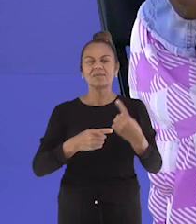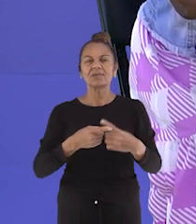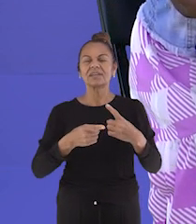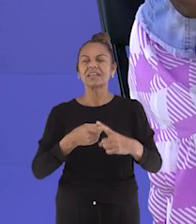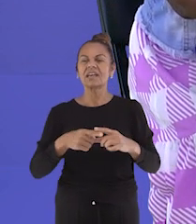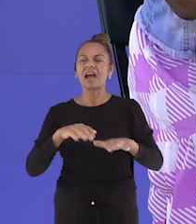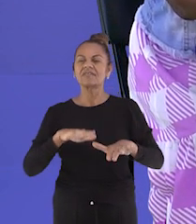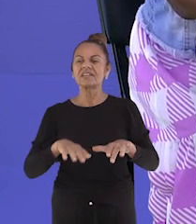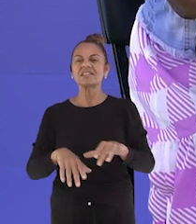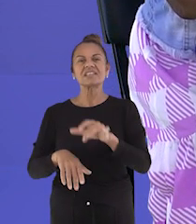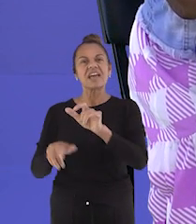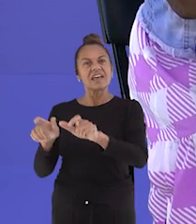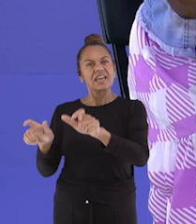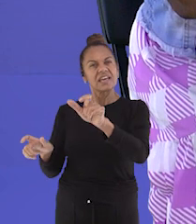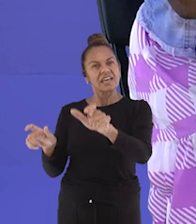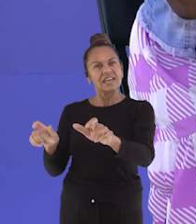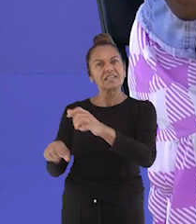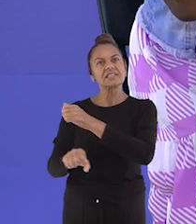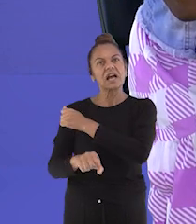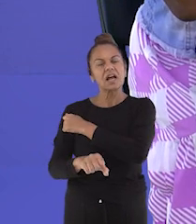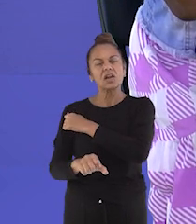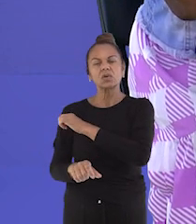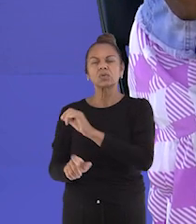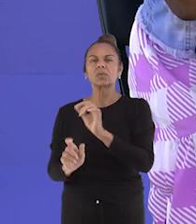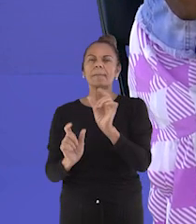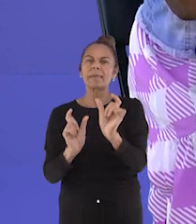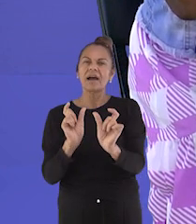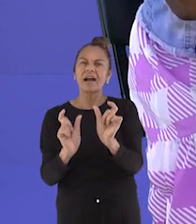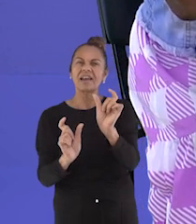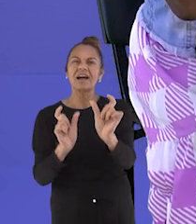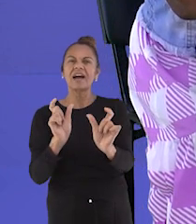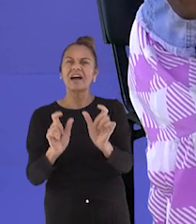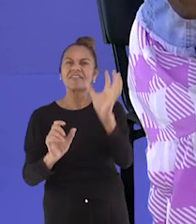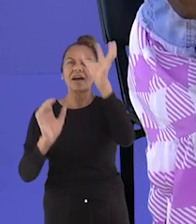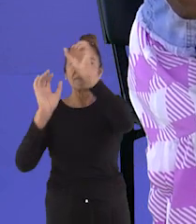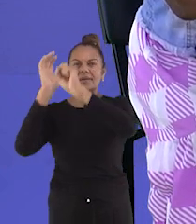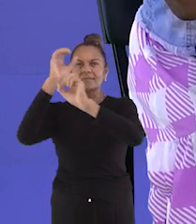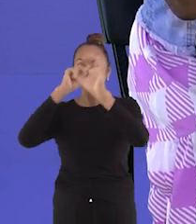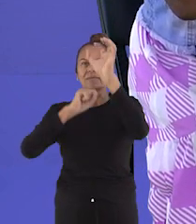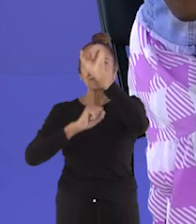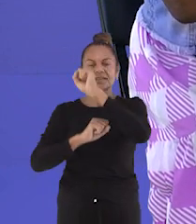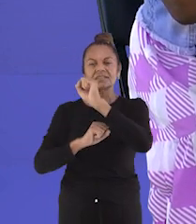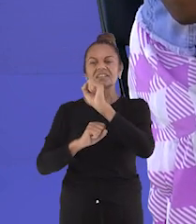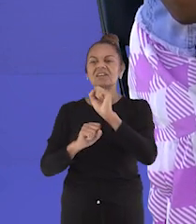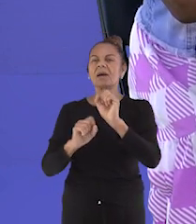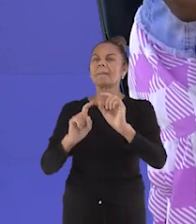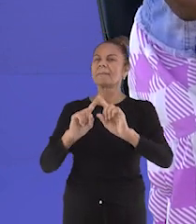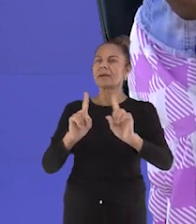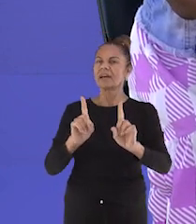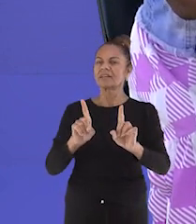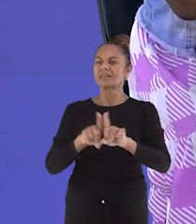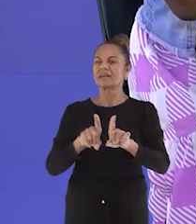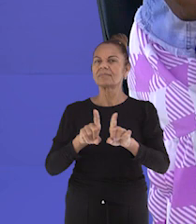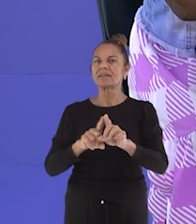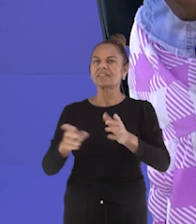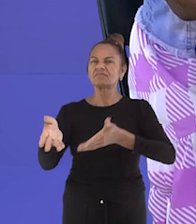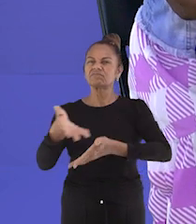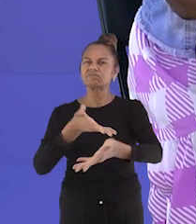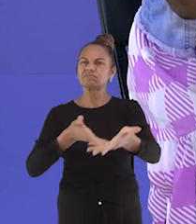de palavra, de letras, mas elas tinham entendimento de vida. E ali nós trocamos